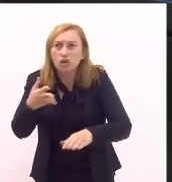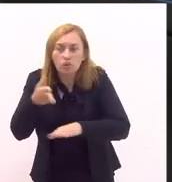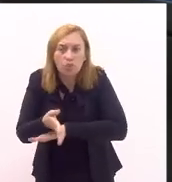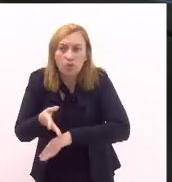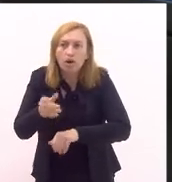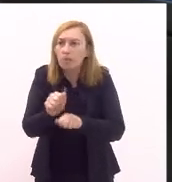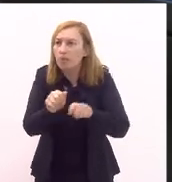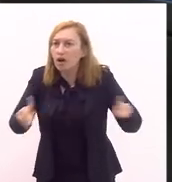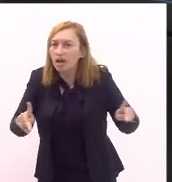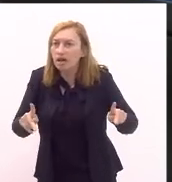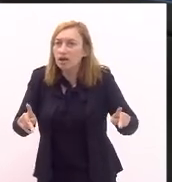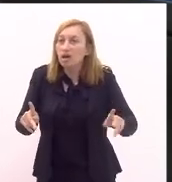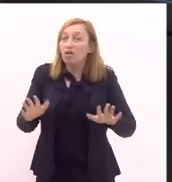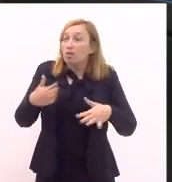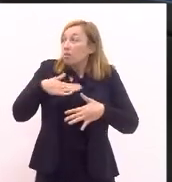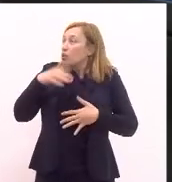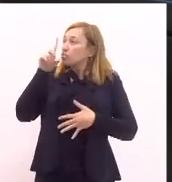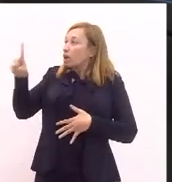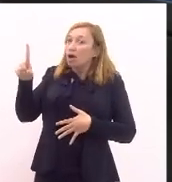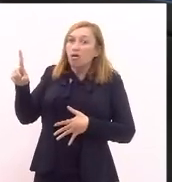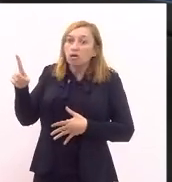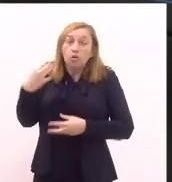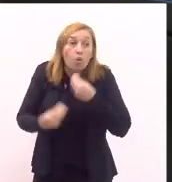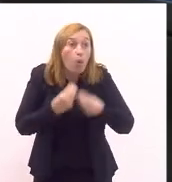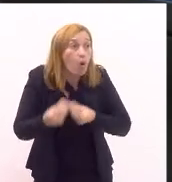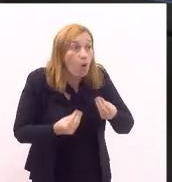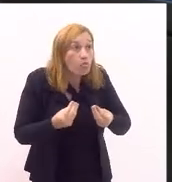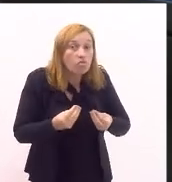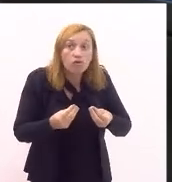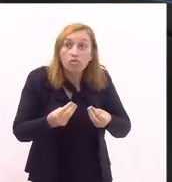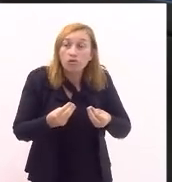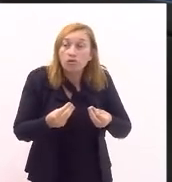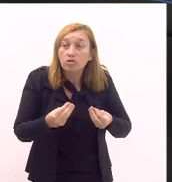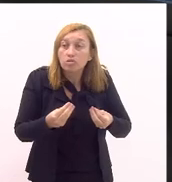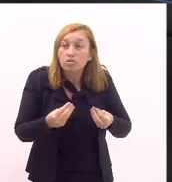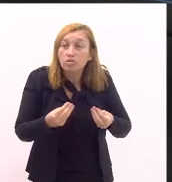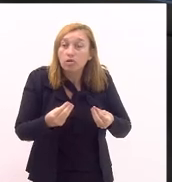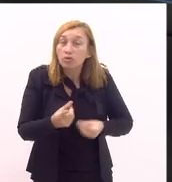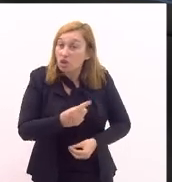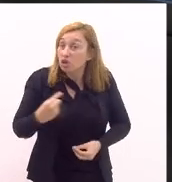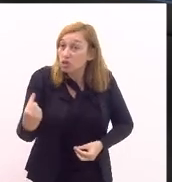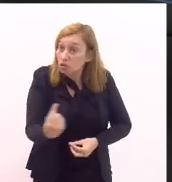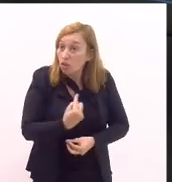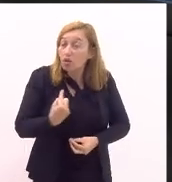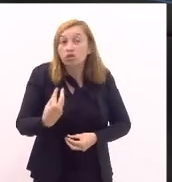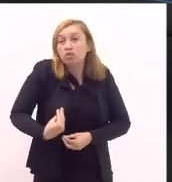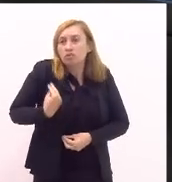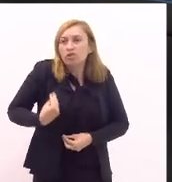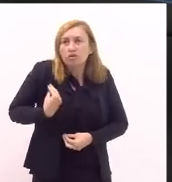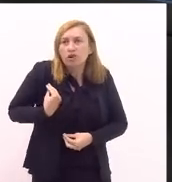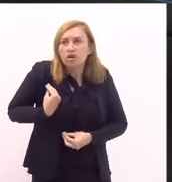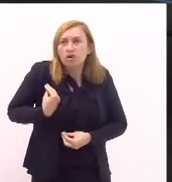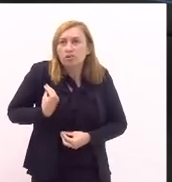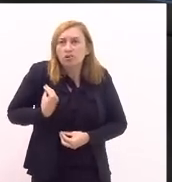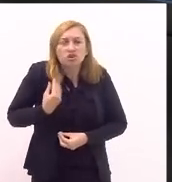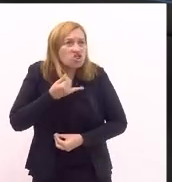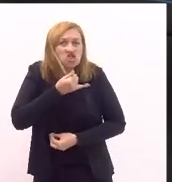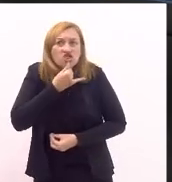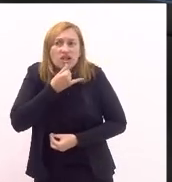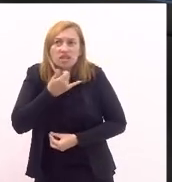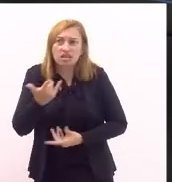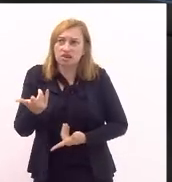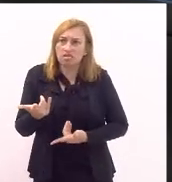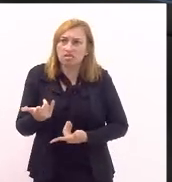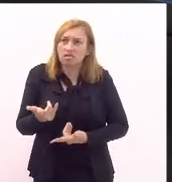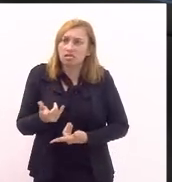Apocalipse e eu dentro de si não é pelo amor de Deus como é que vai ser porque nós estamos vivendo uma tragédia